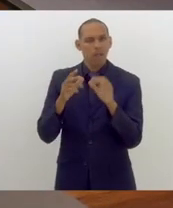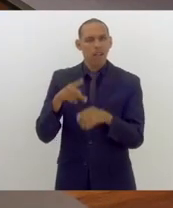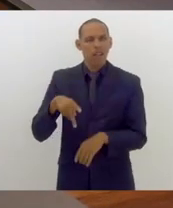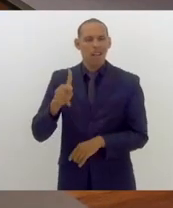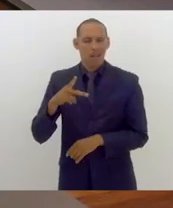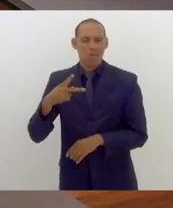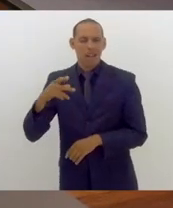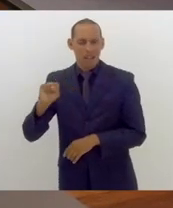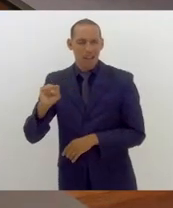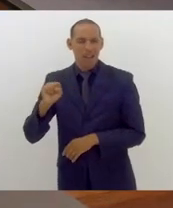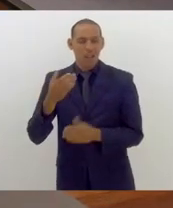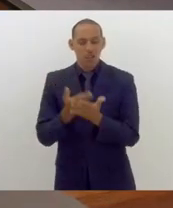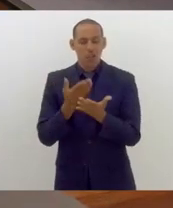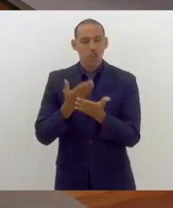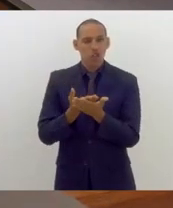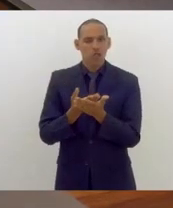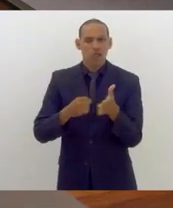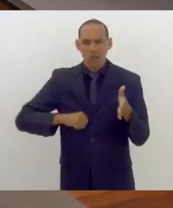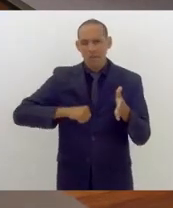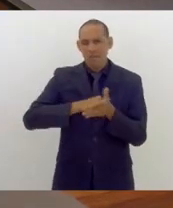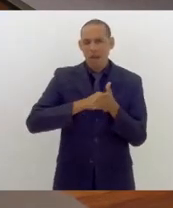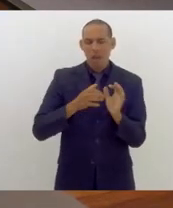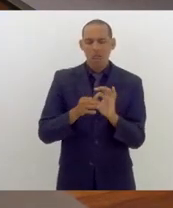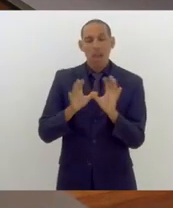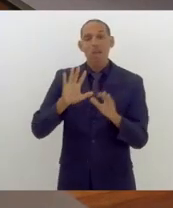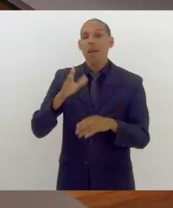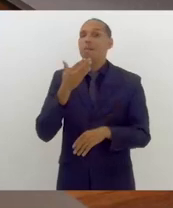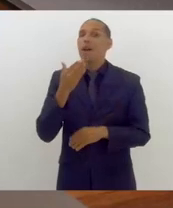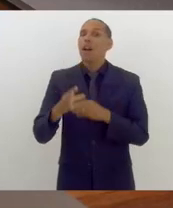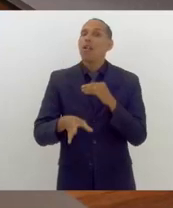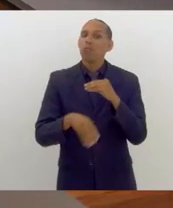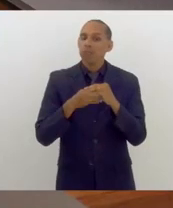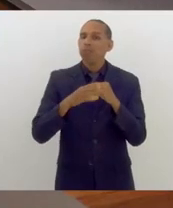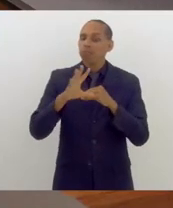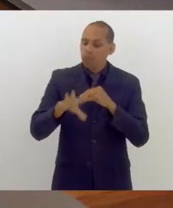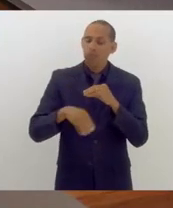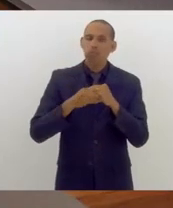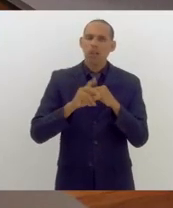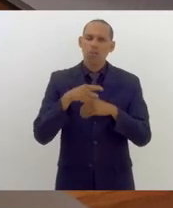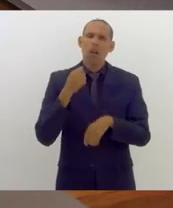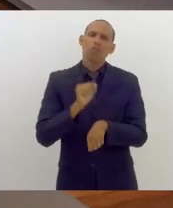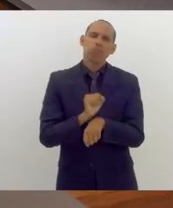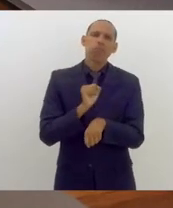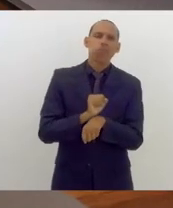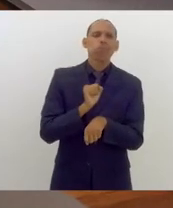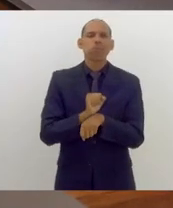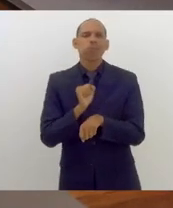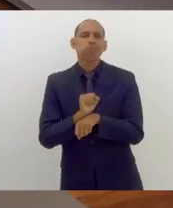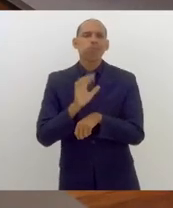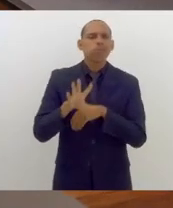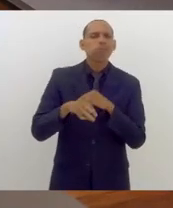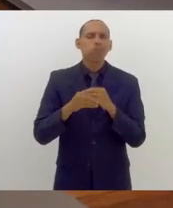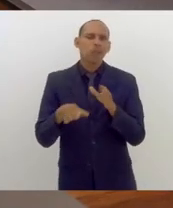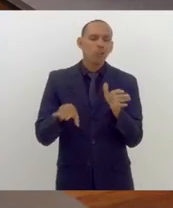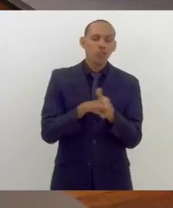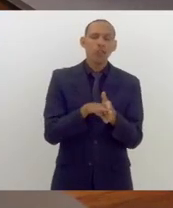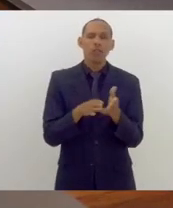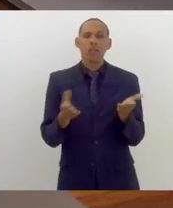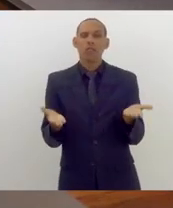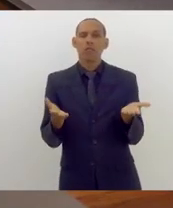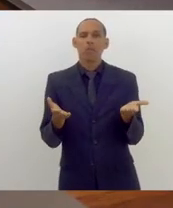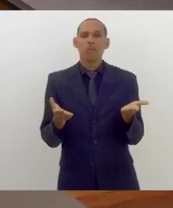kps de do estudo de impacto ambiental mas pediu complementações e esperávamos que essas complementações viessem pelo menos